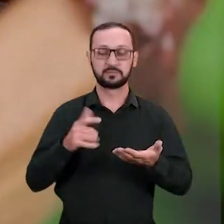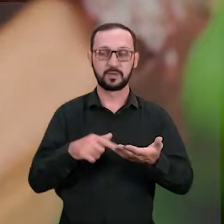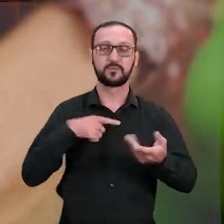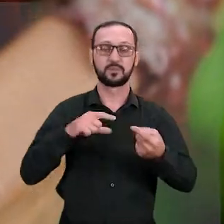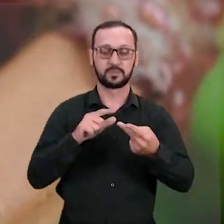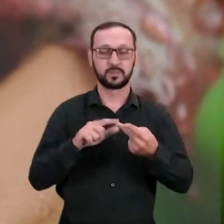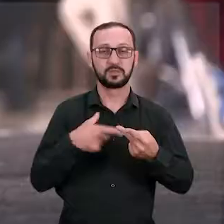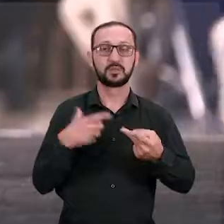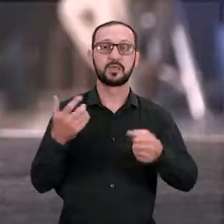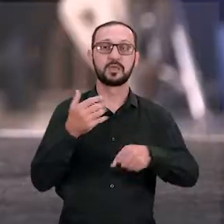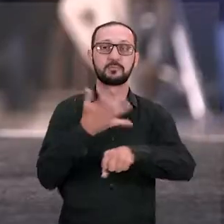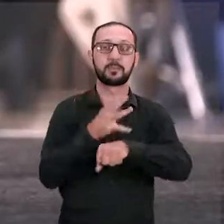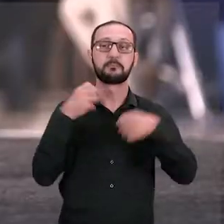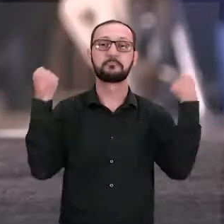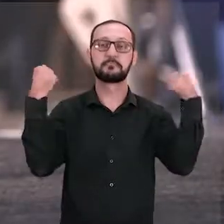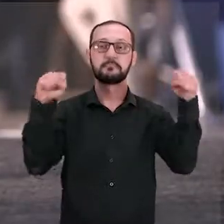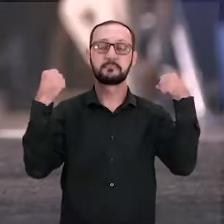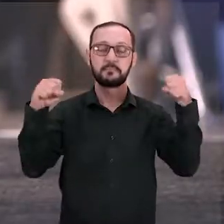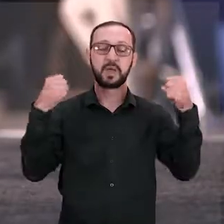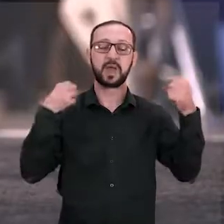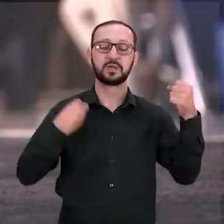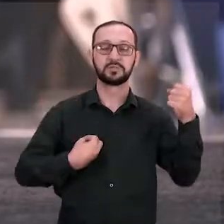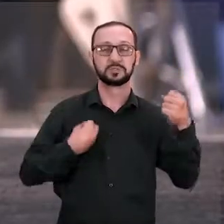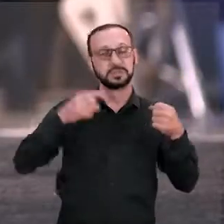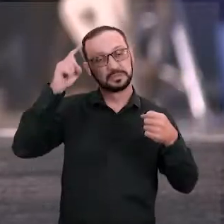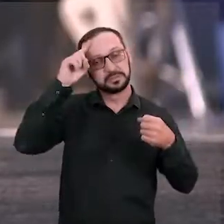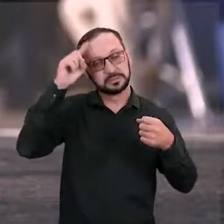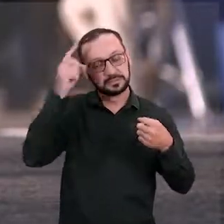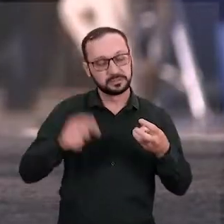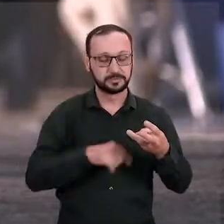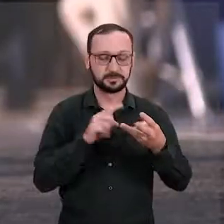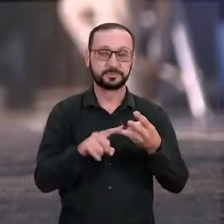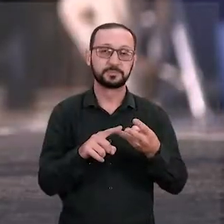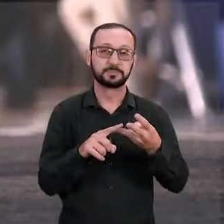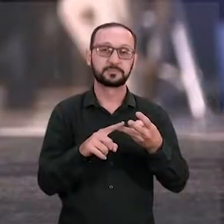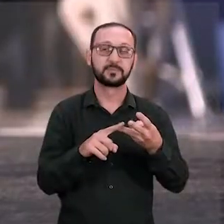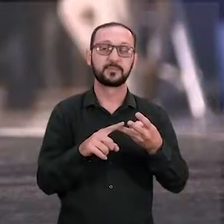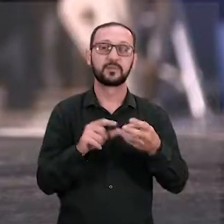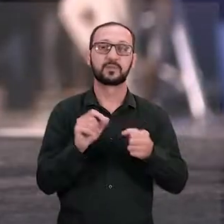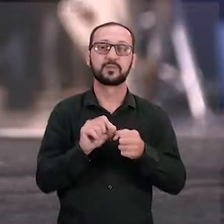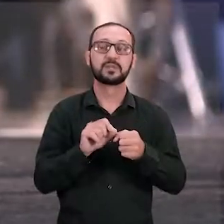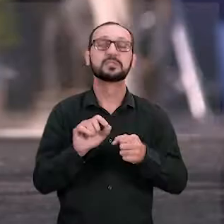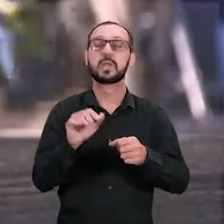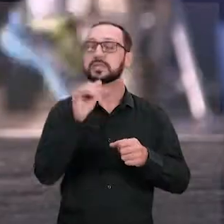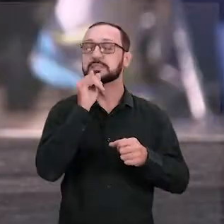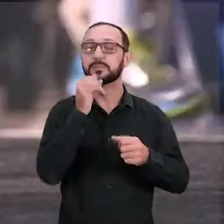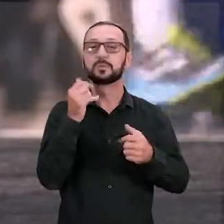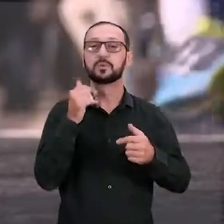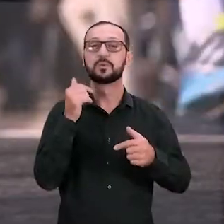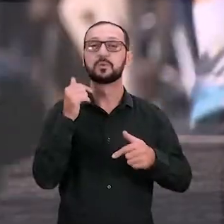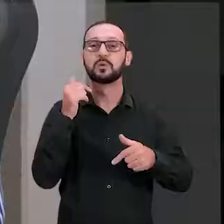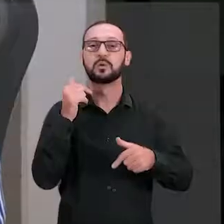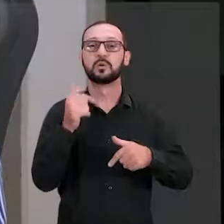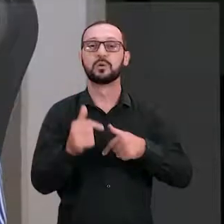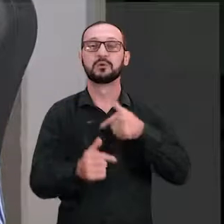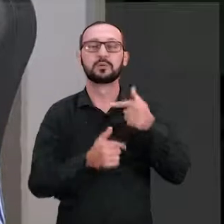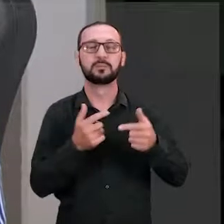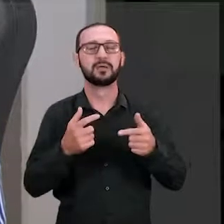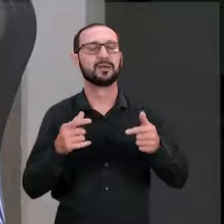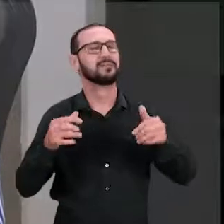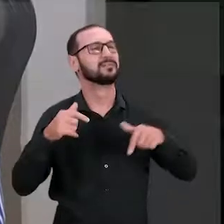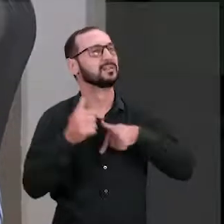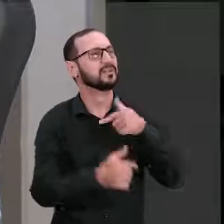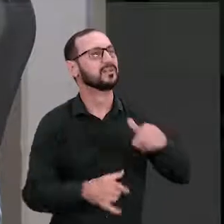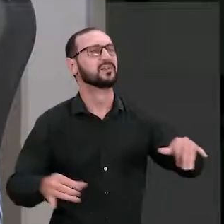prática de atividade física regular e disciplinada, não fazer o trabalho uma forma